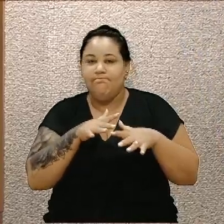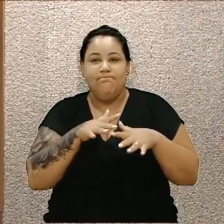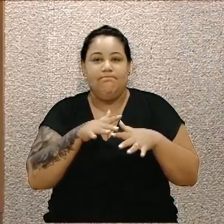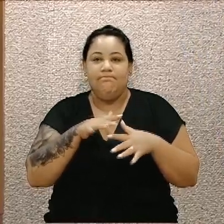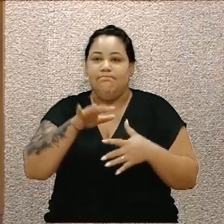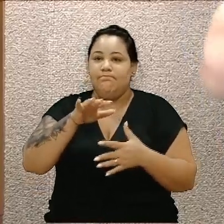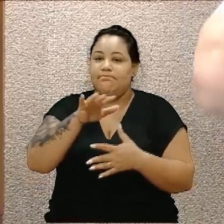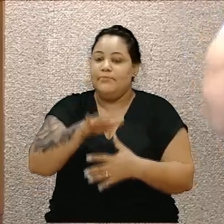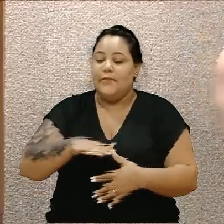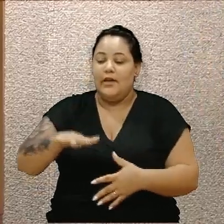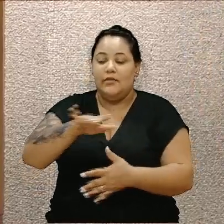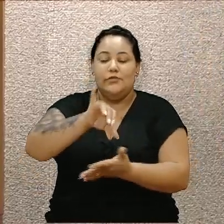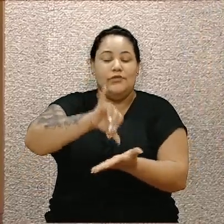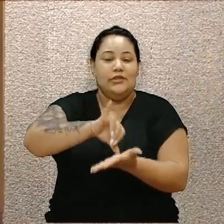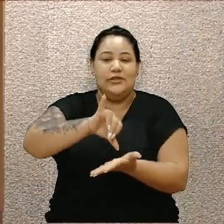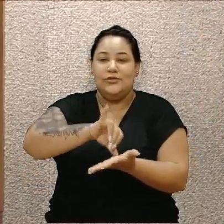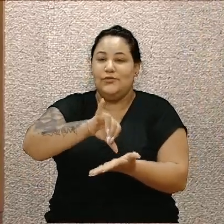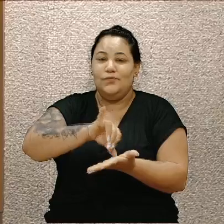hoje está toda ela